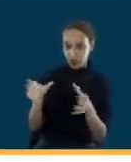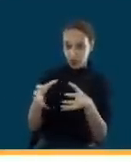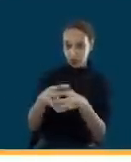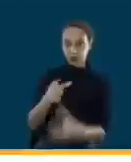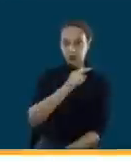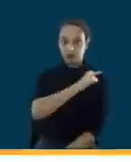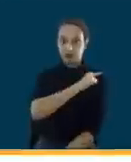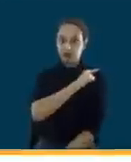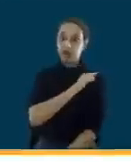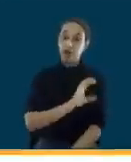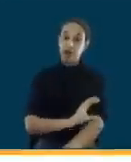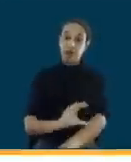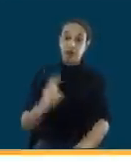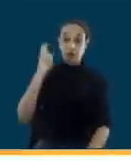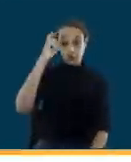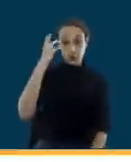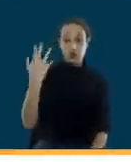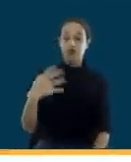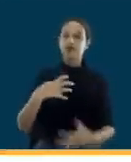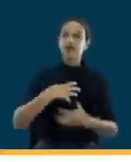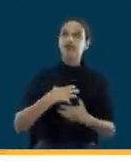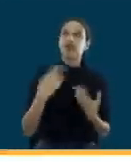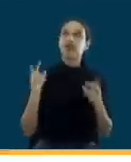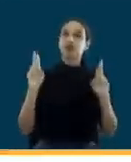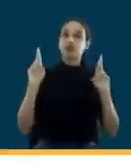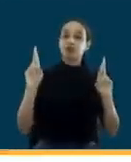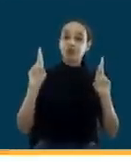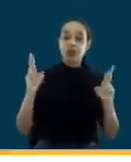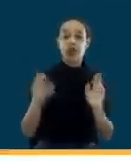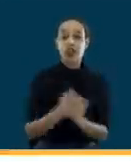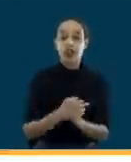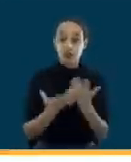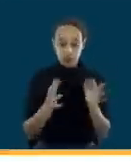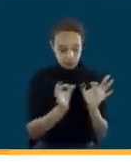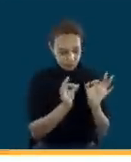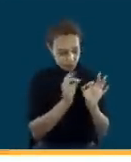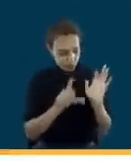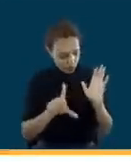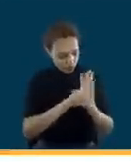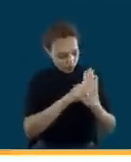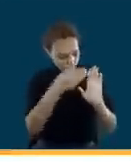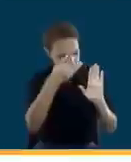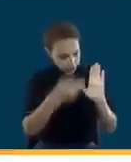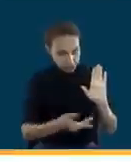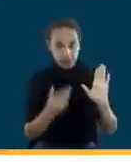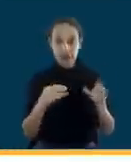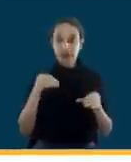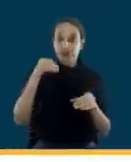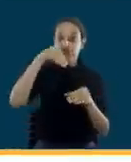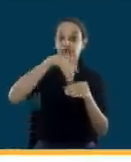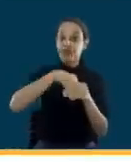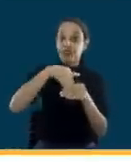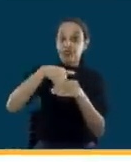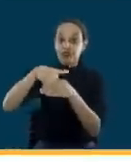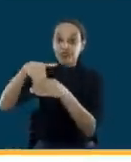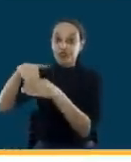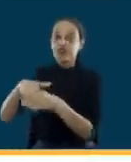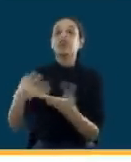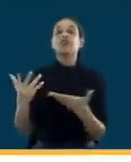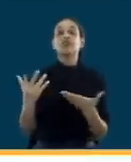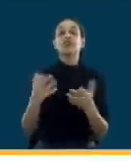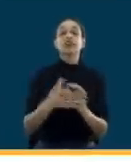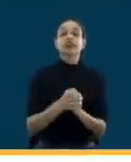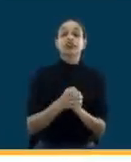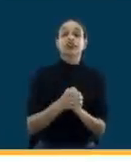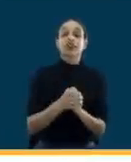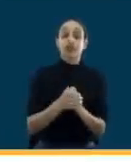uma esperança quando se constrói uma lei que é votada na Câmara de Deputados com quase votação em consenso,